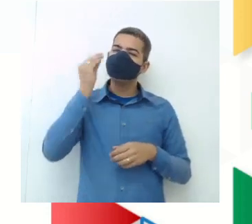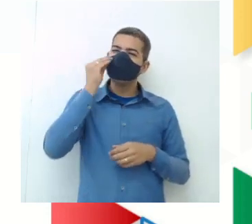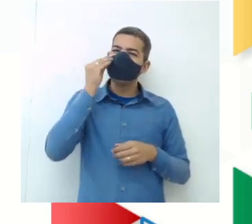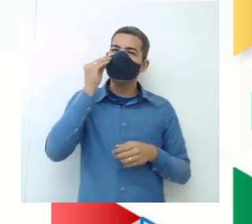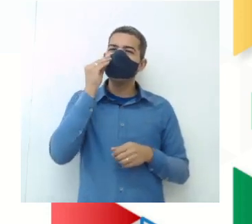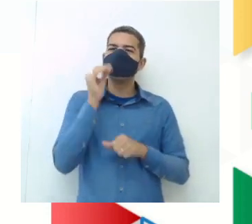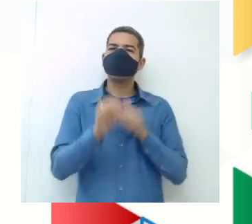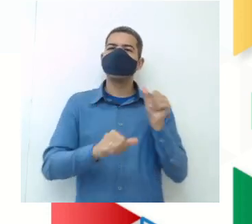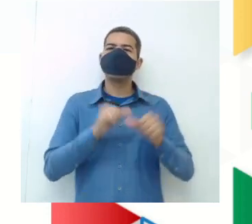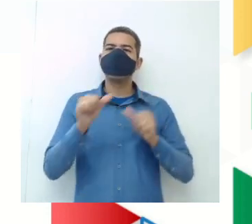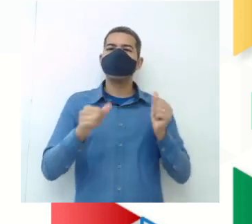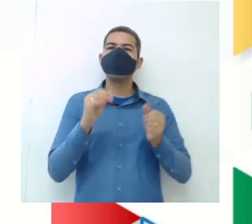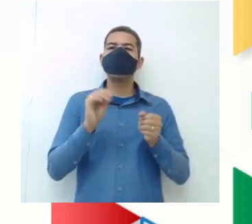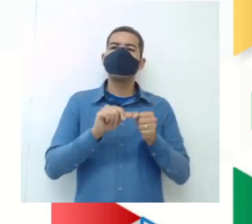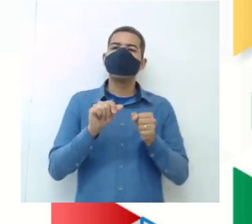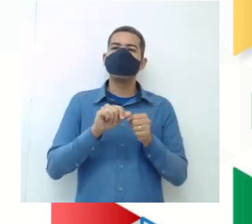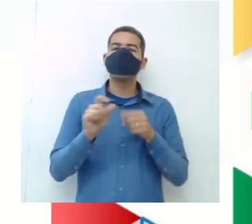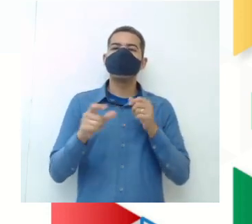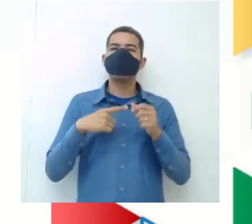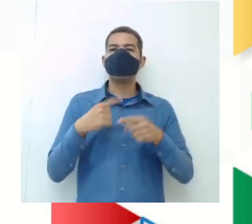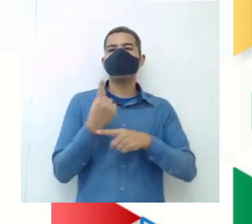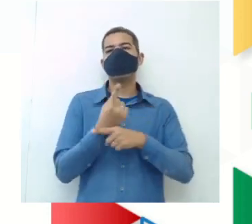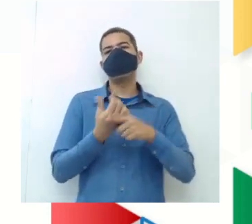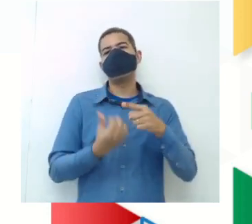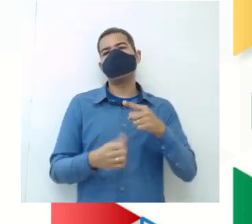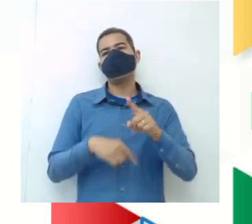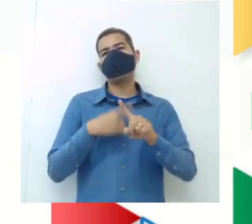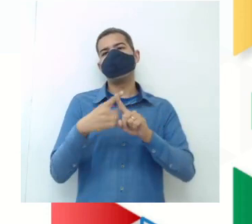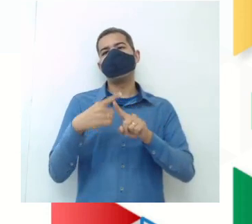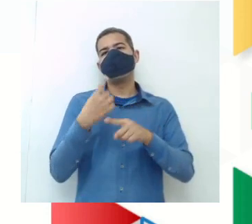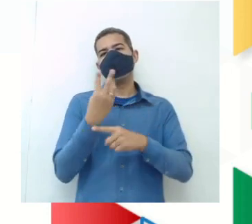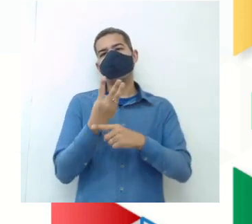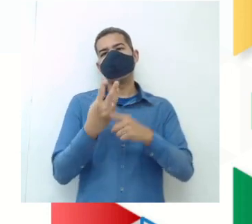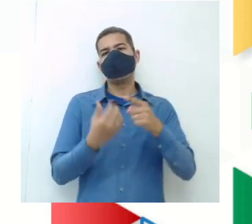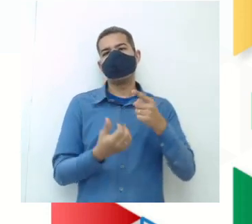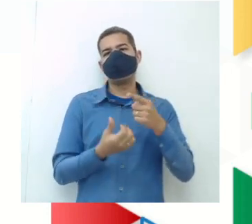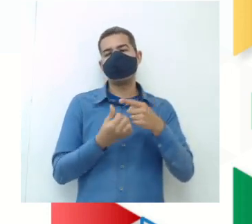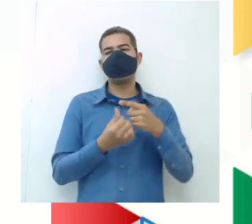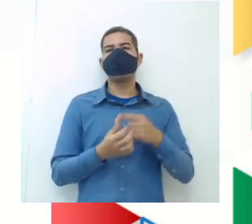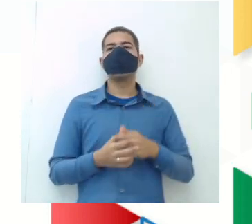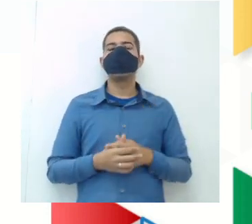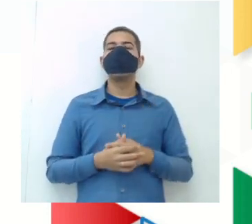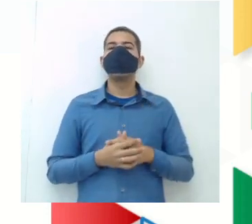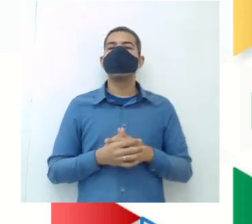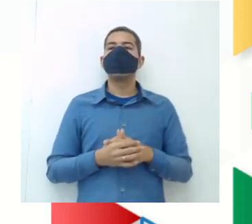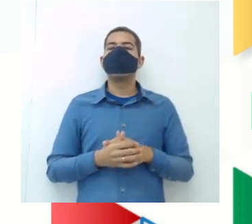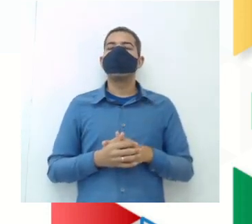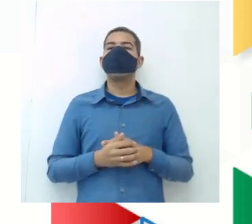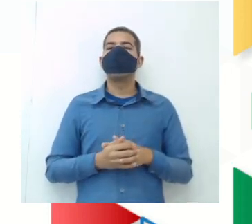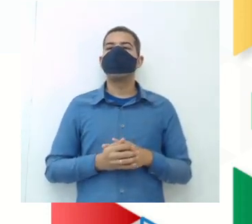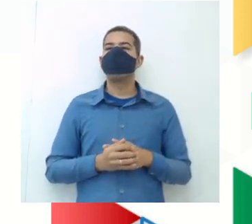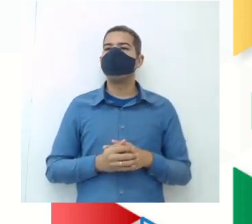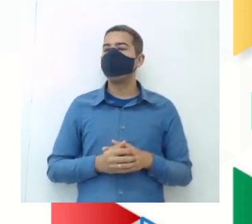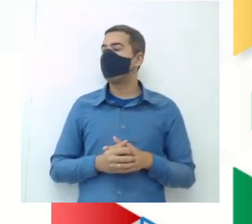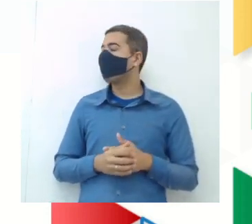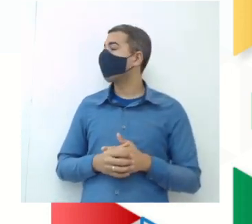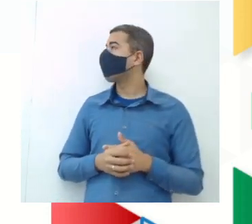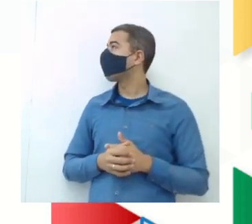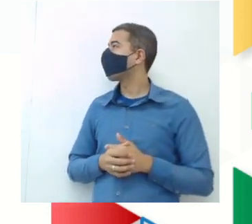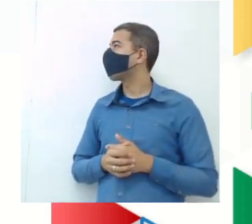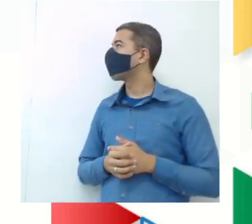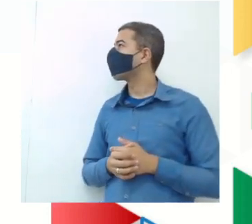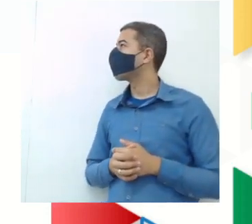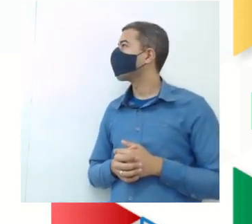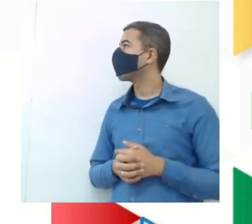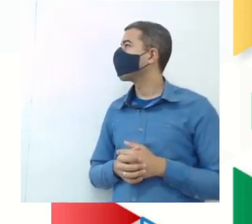bom? Fazendo isso, eu vou ter 1/6 mais 3/6. 1 vezes 3 dá 3, 2 vezes 3,